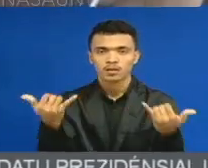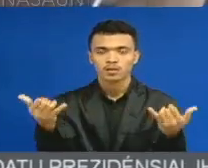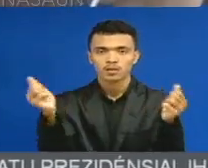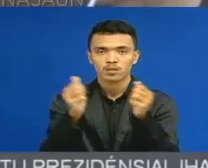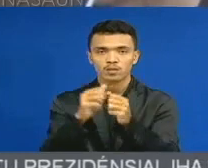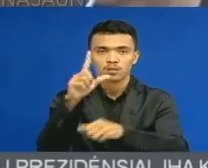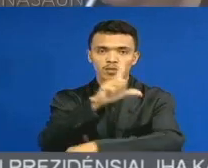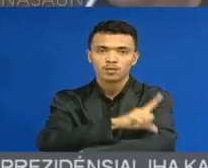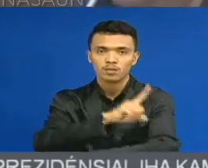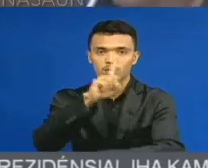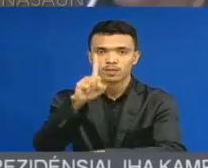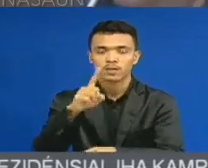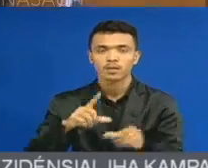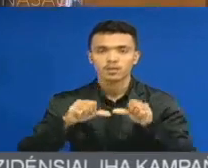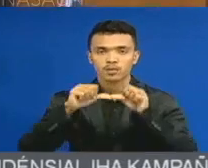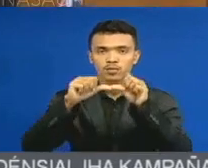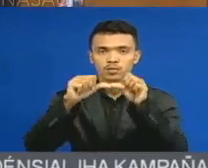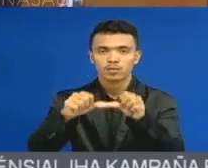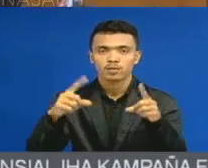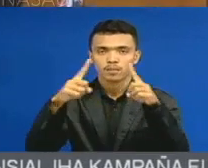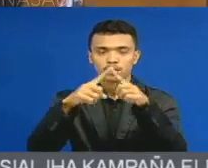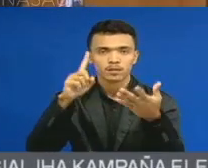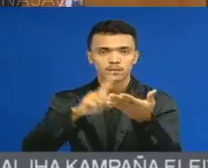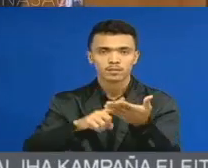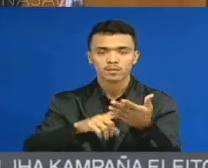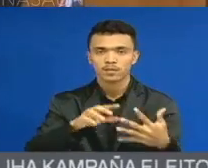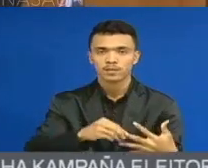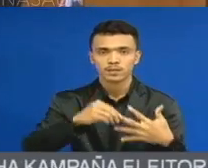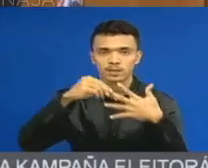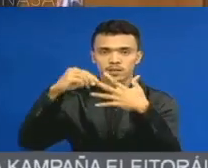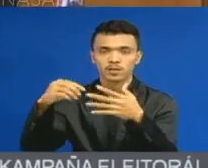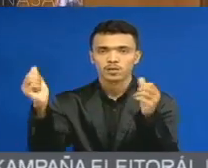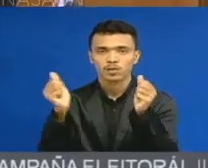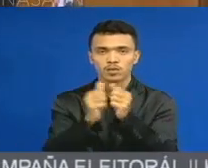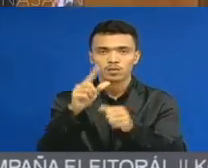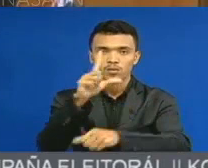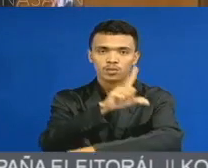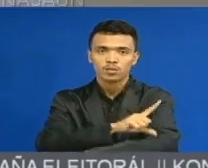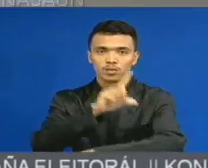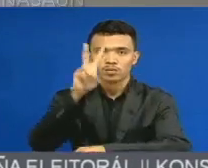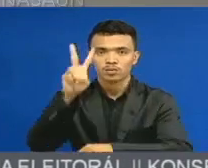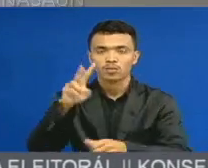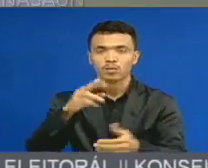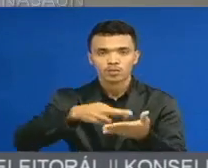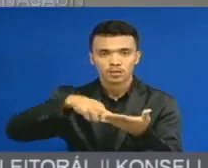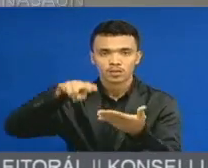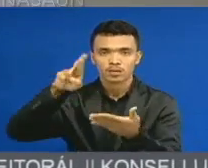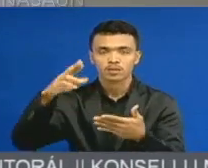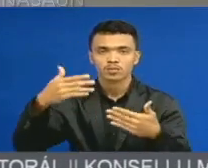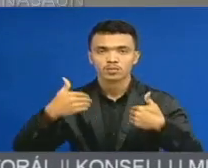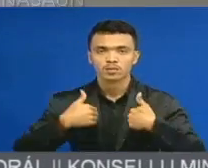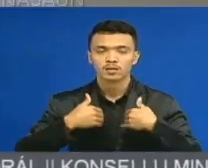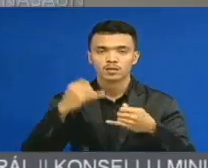duração loram ida. Não se continua quedas para debate especialidade, ou duração loram rua, ou de aprova e a